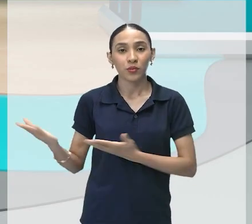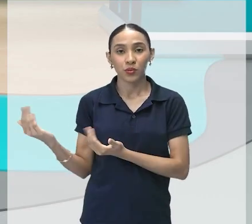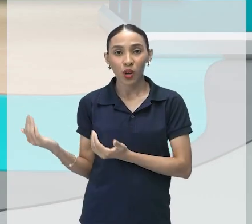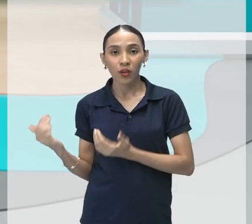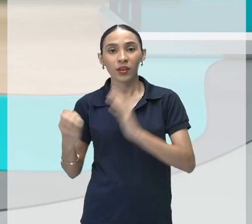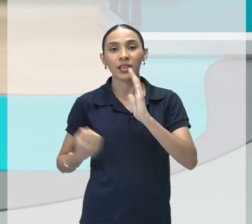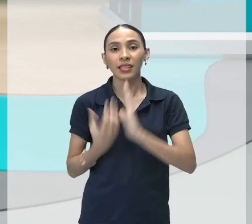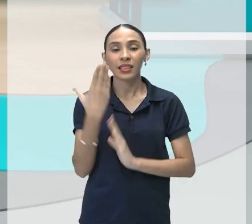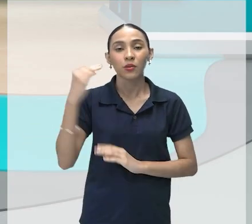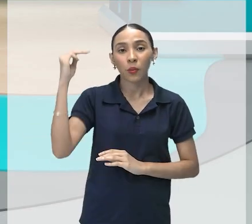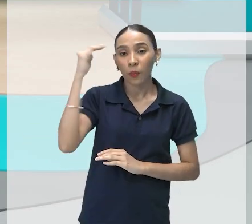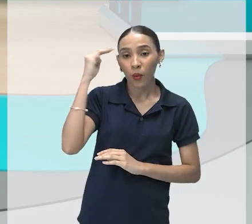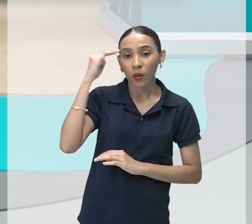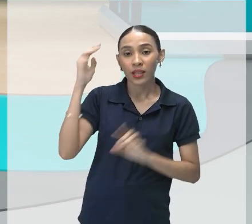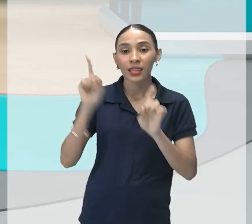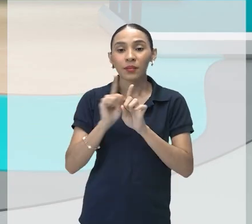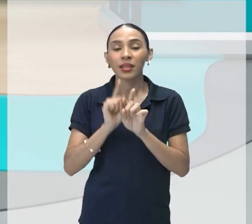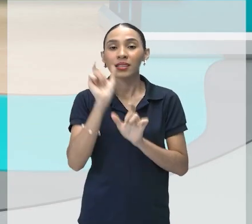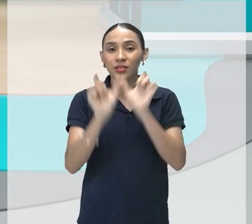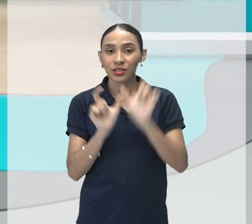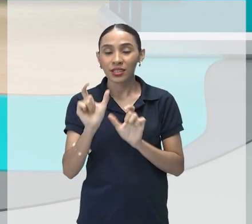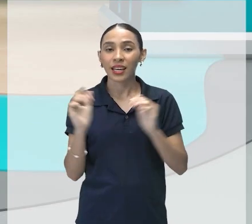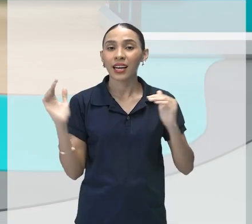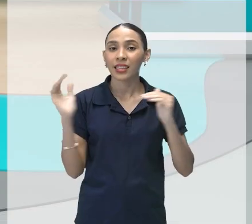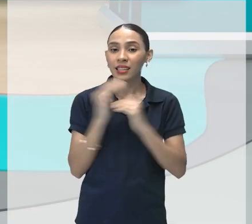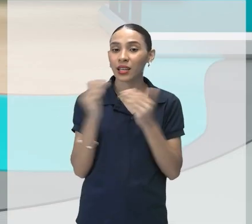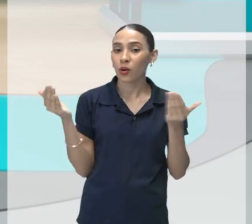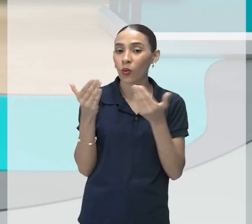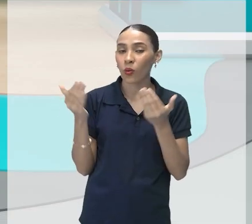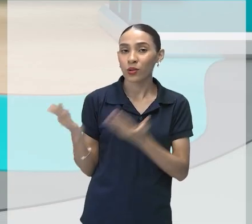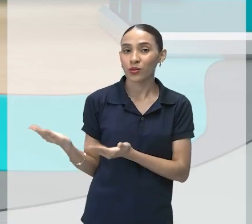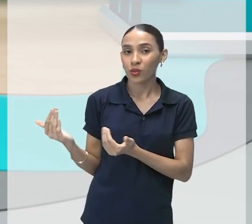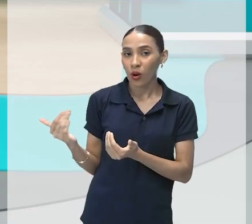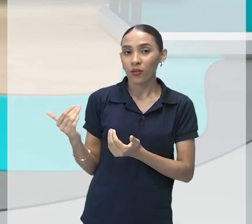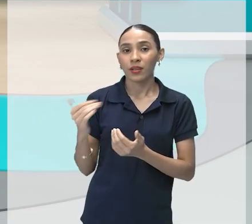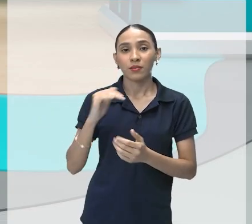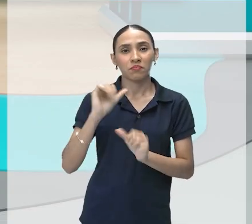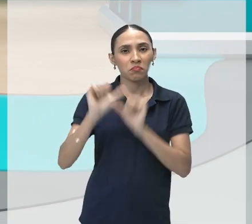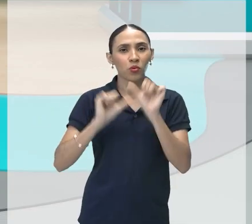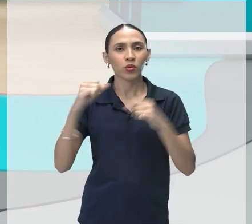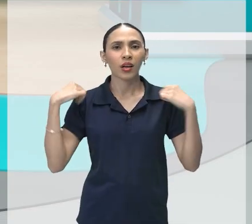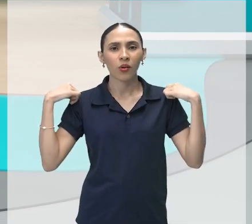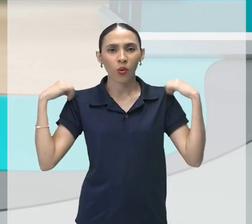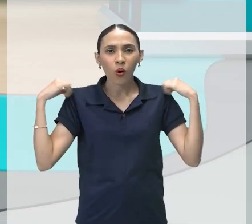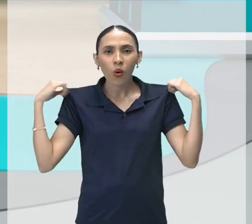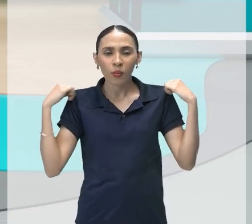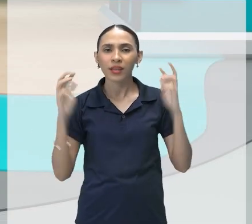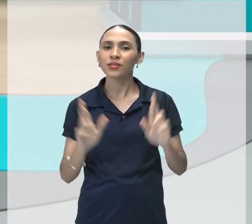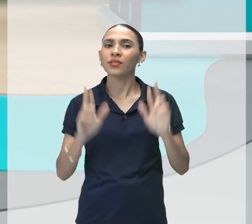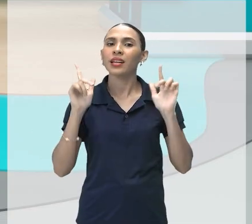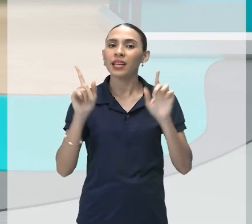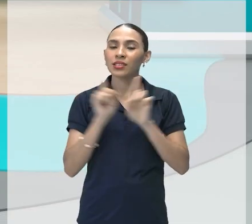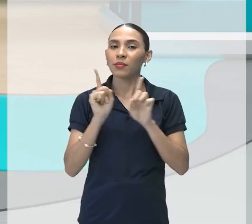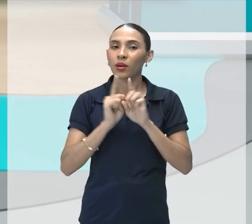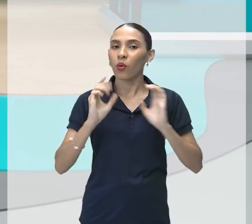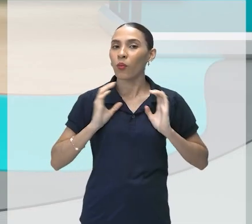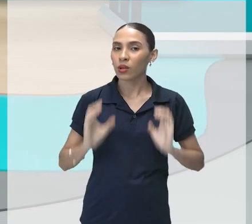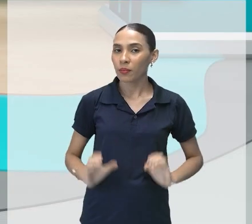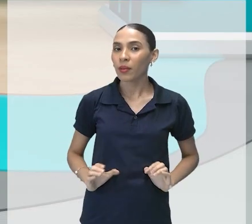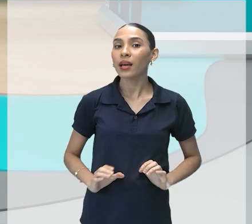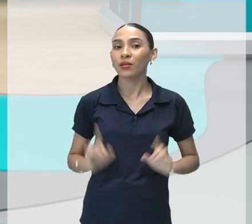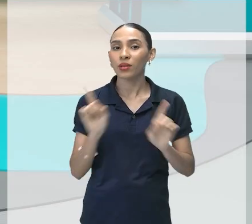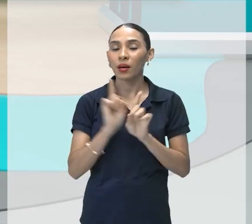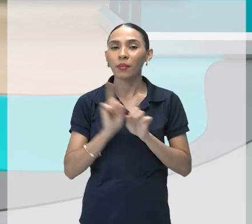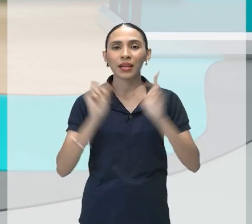lançando moda e gírias. Então, até hoje, os adolescentes, eles se vestem de uma forma diferente, o comportamento